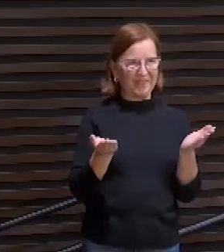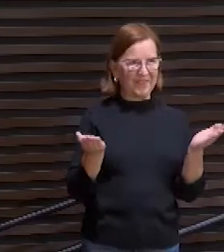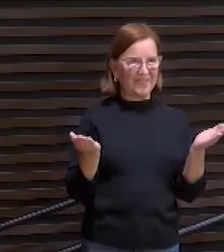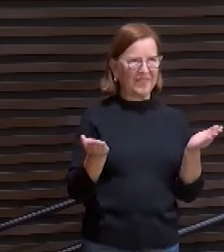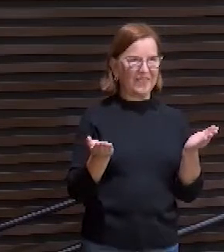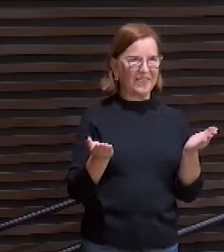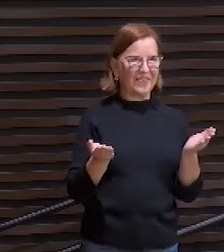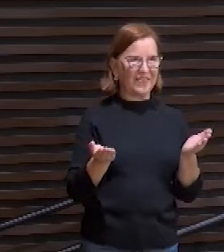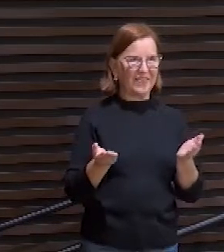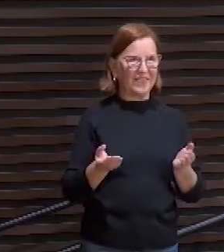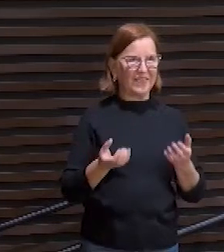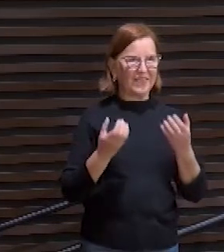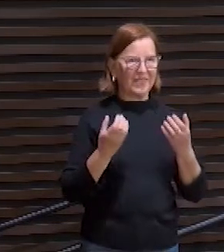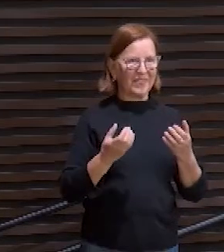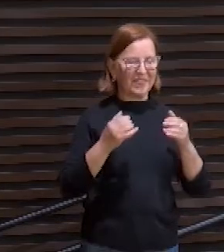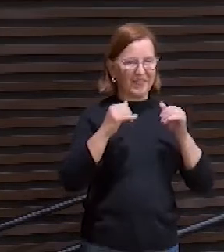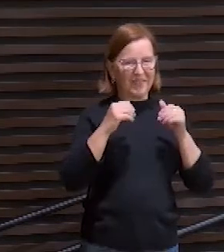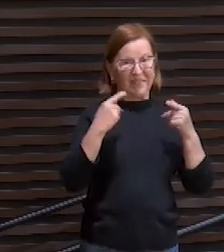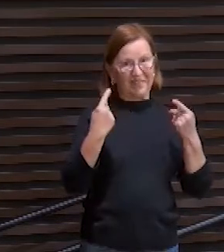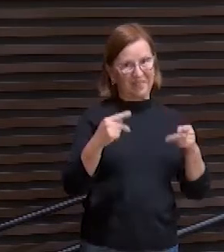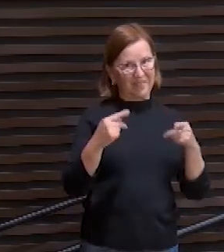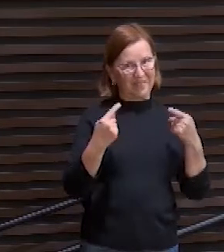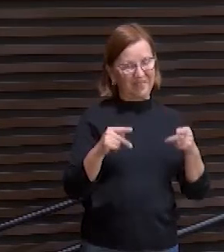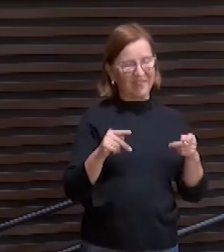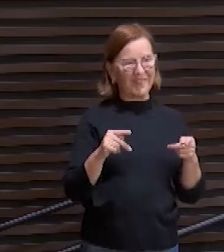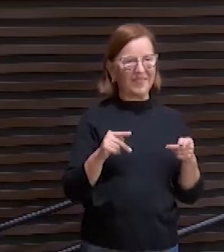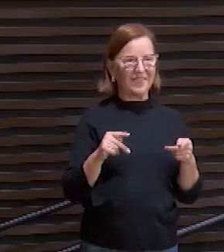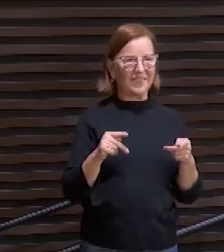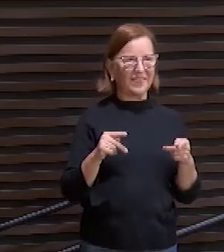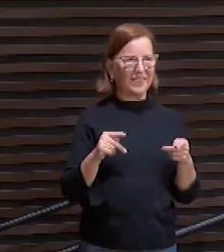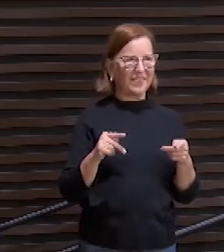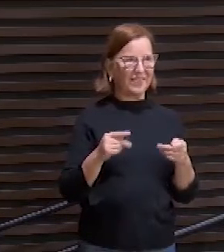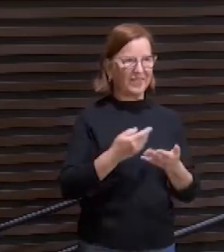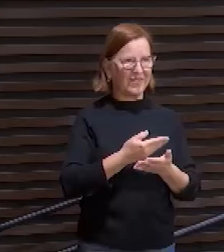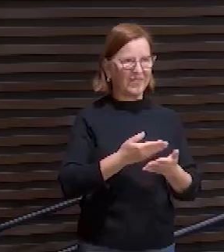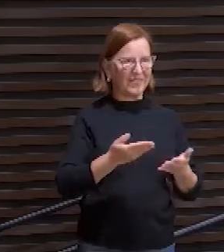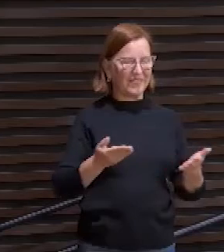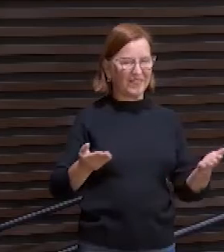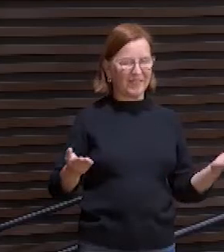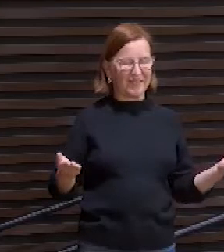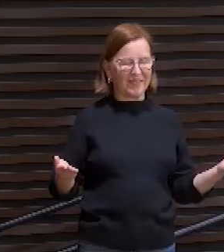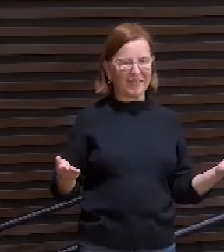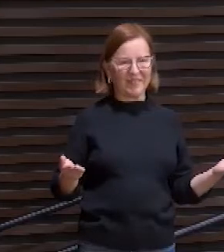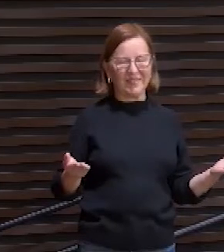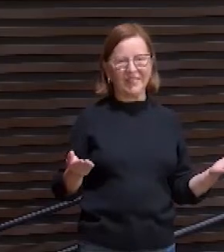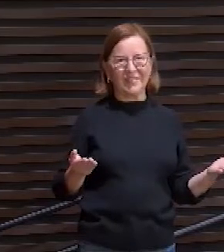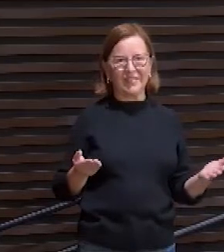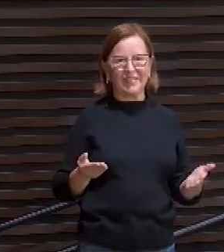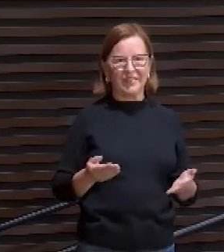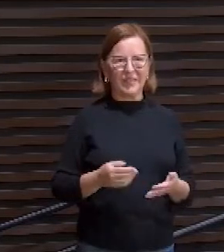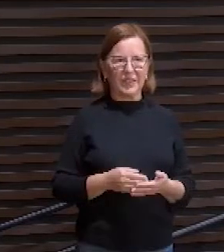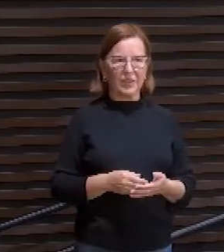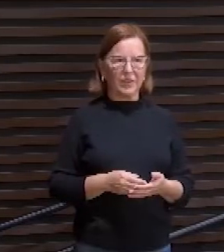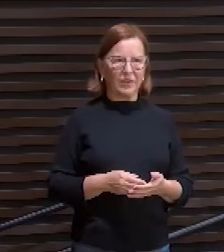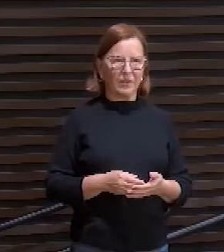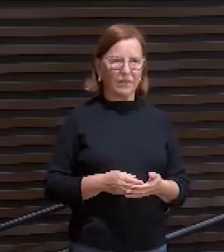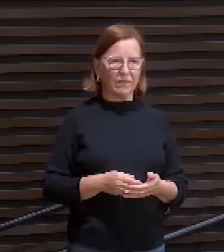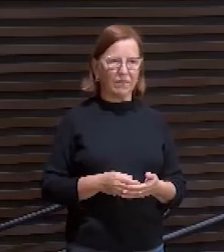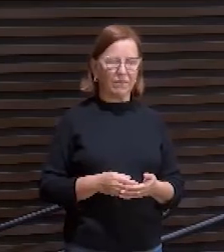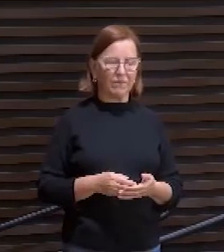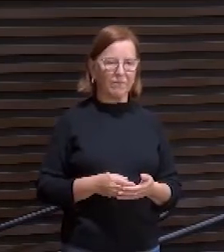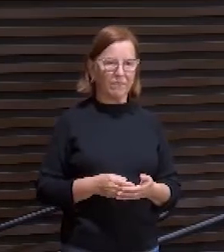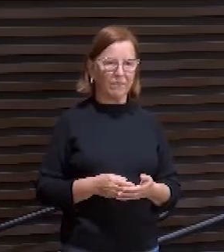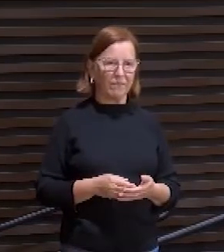o que eu queria compartilhar com vocês é a respeito de